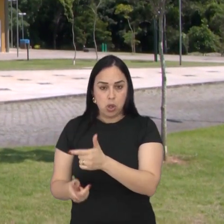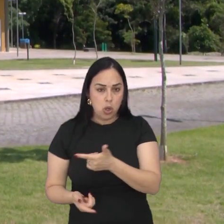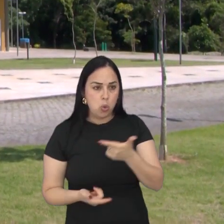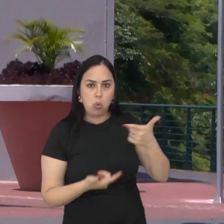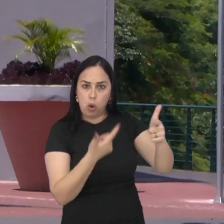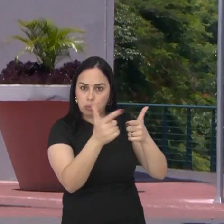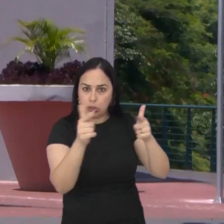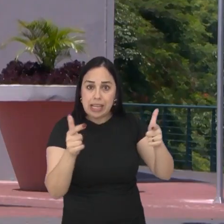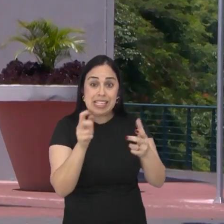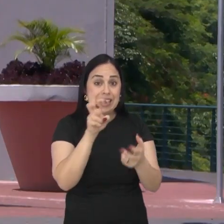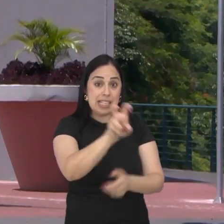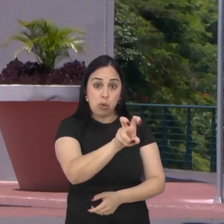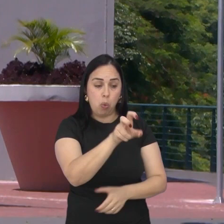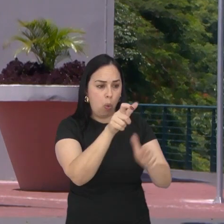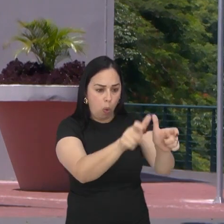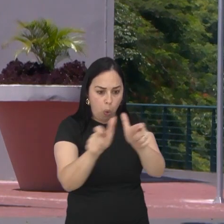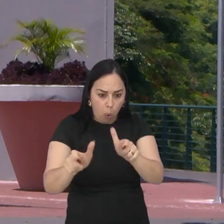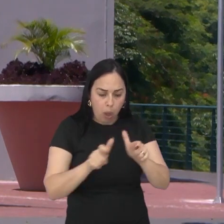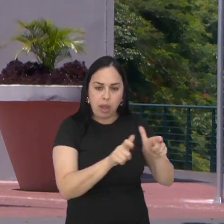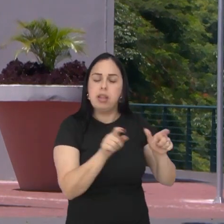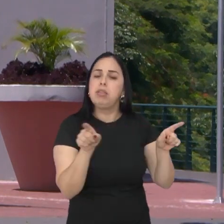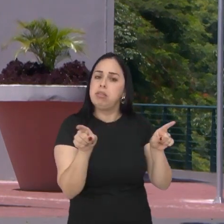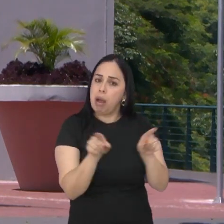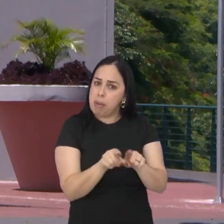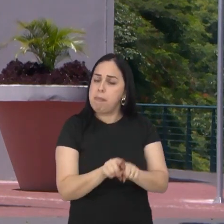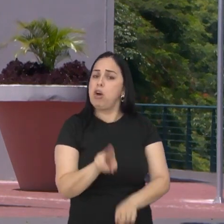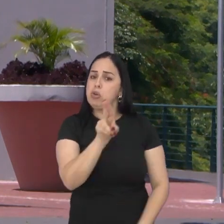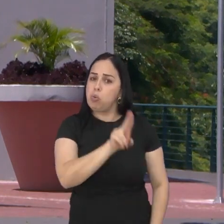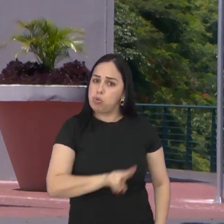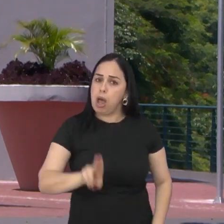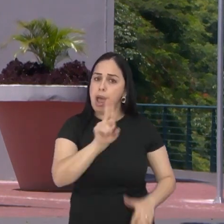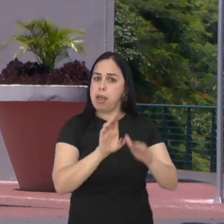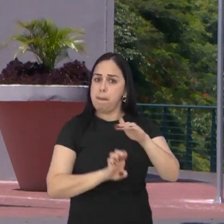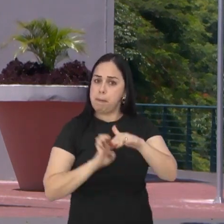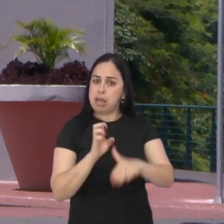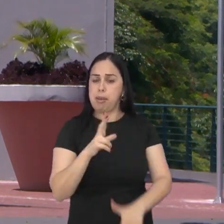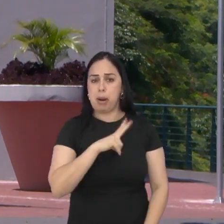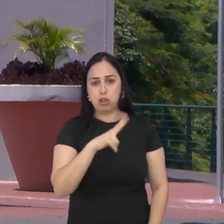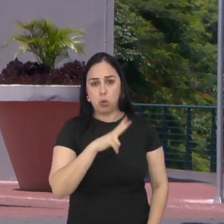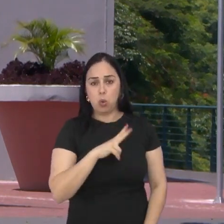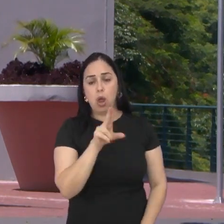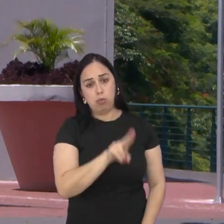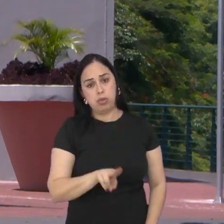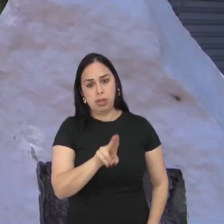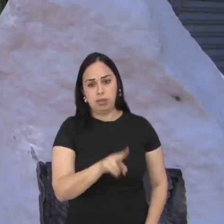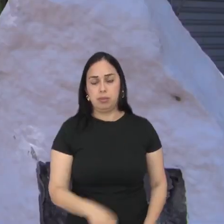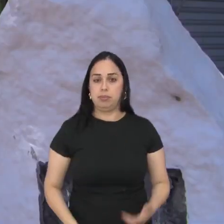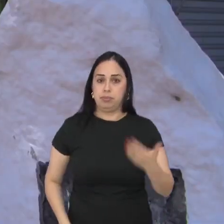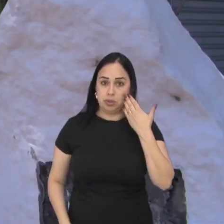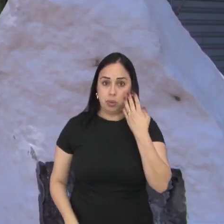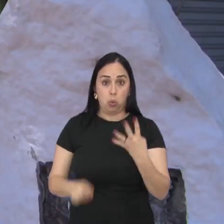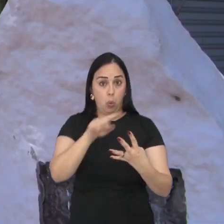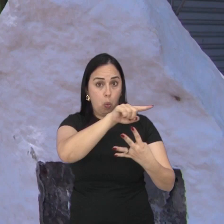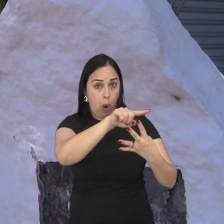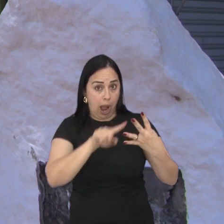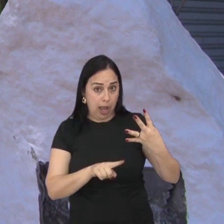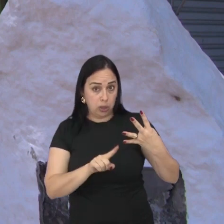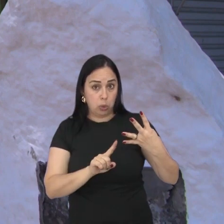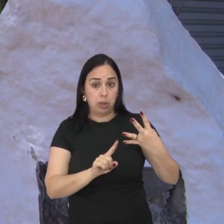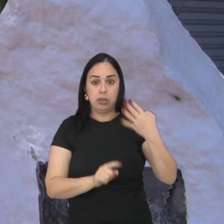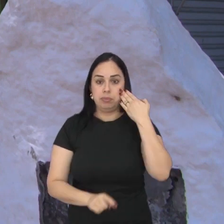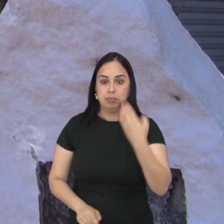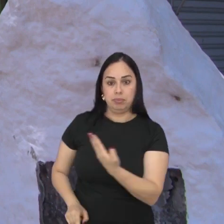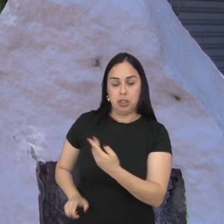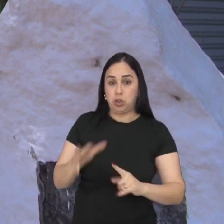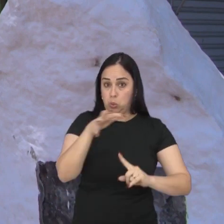Vermelho, outros 5 locais da cidade também poderão ser usados pela iniciativa privada. Os 4 quiosques que